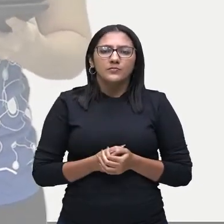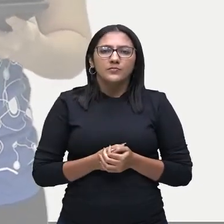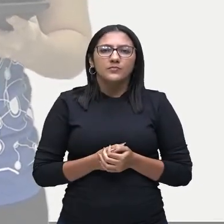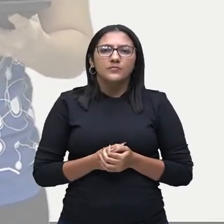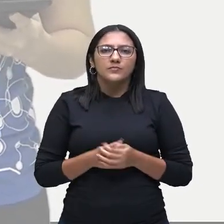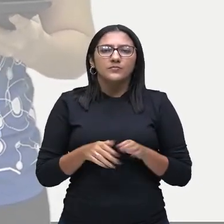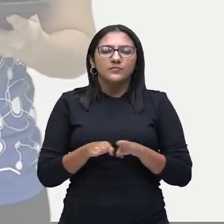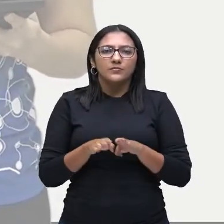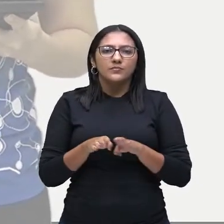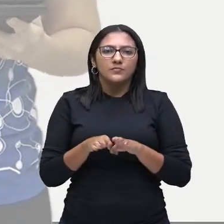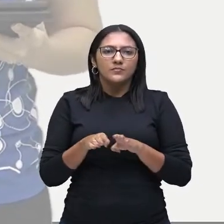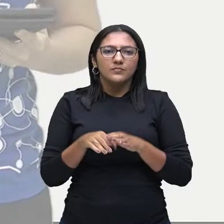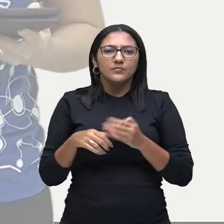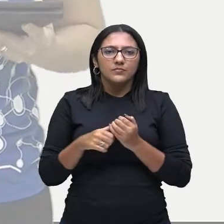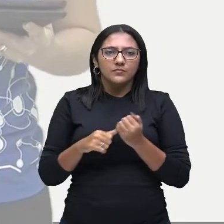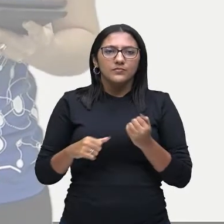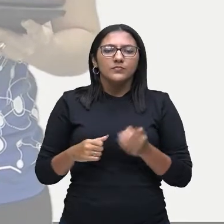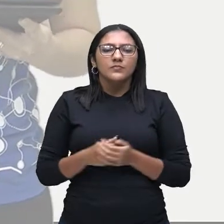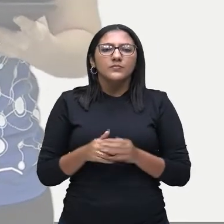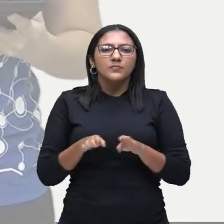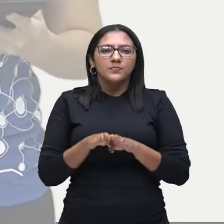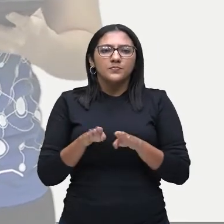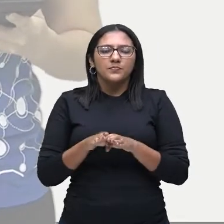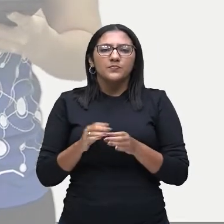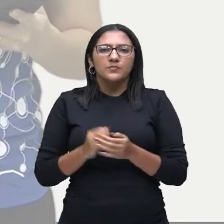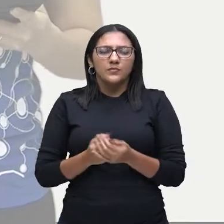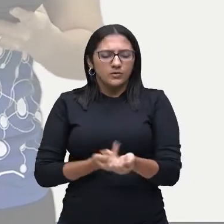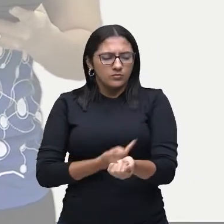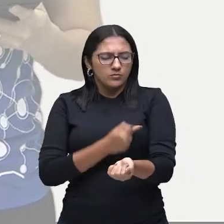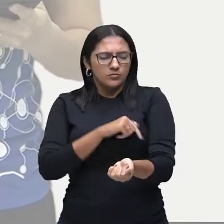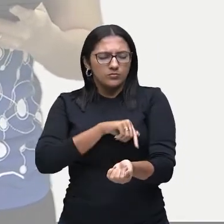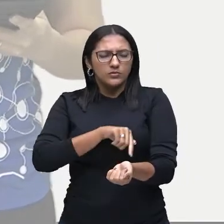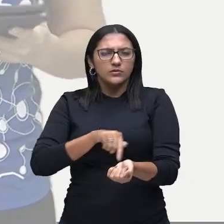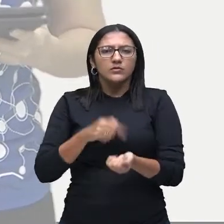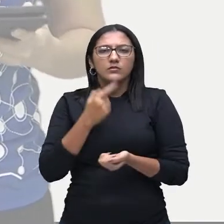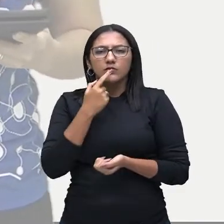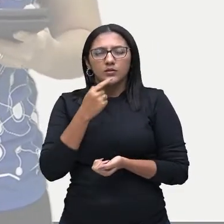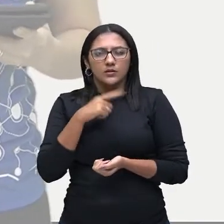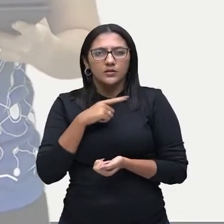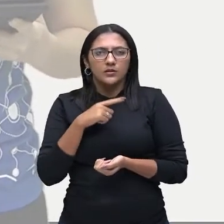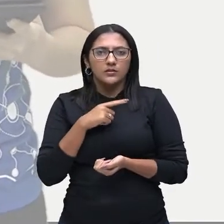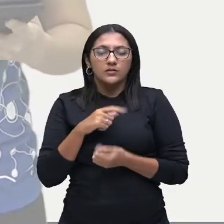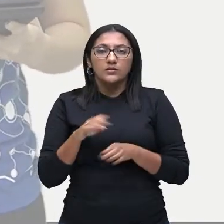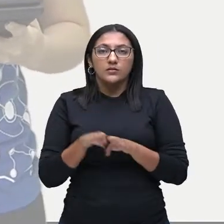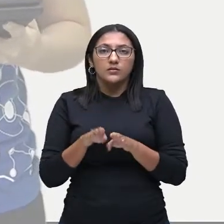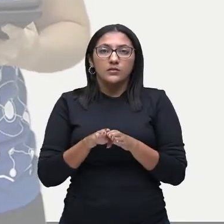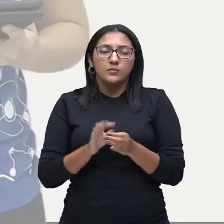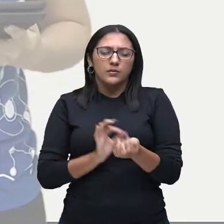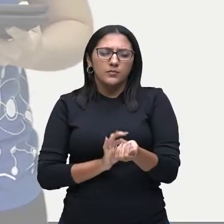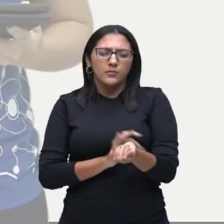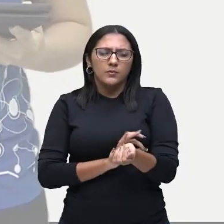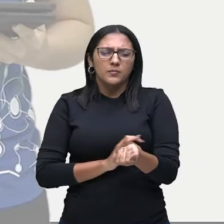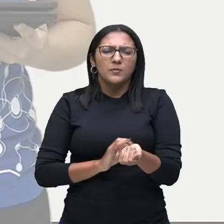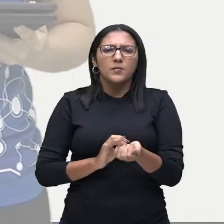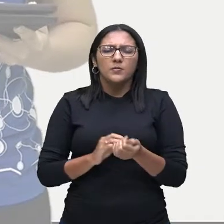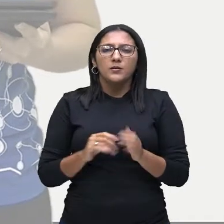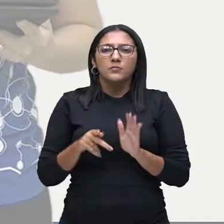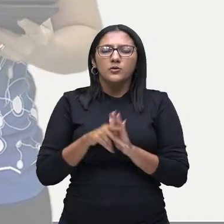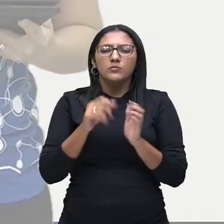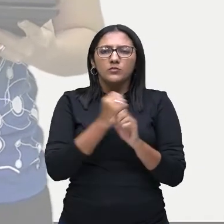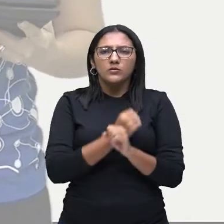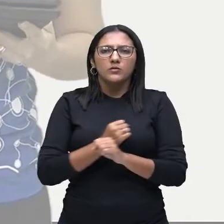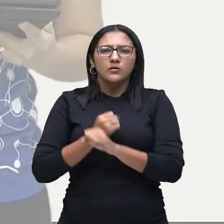sistema excretor, né? No sangue nós também encontramos células que atuarão na defesa e na imunidade. O que